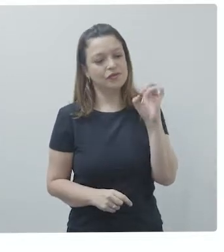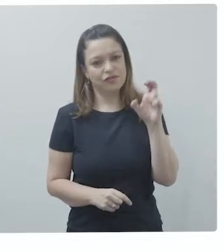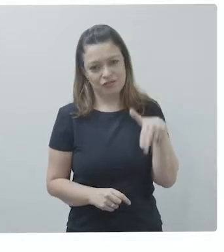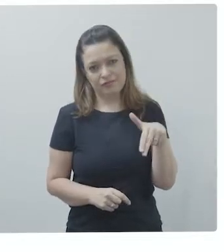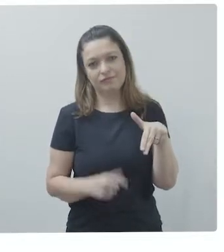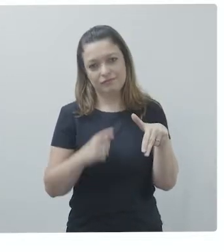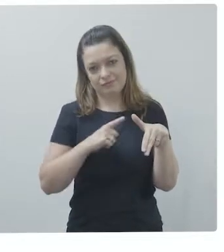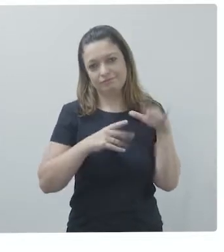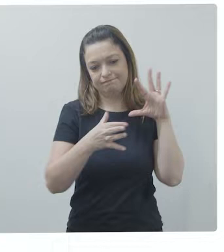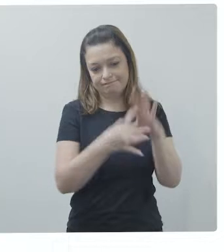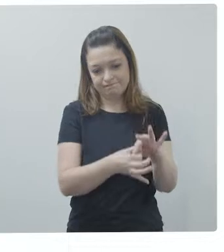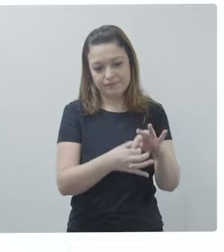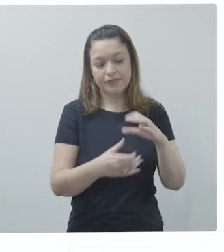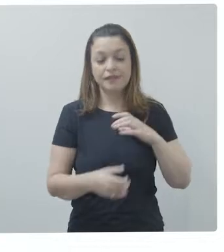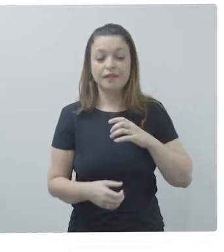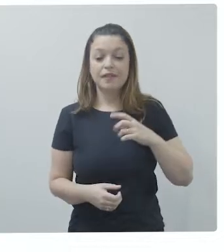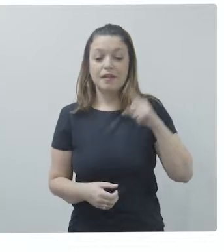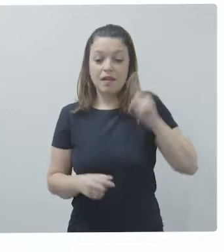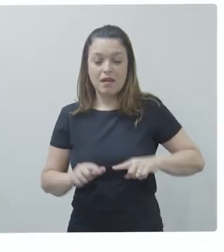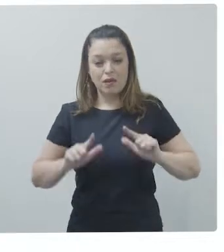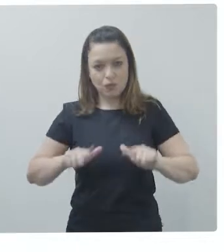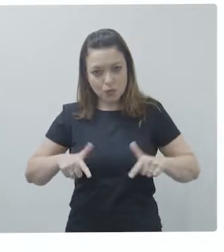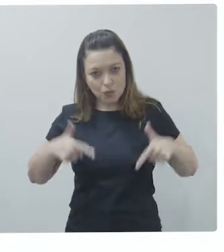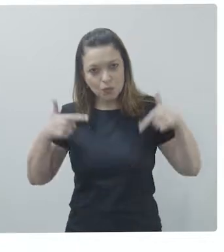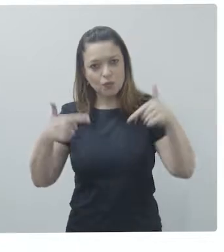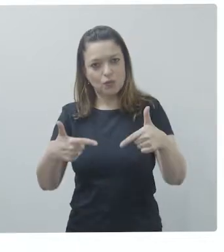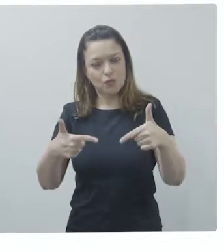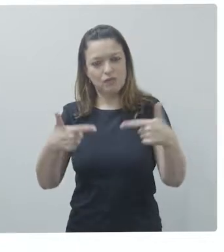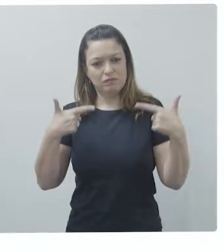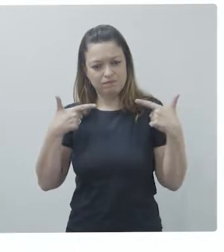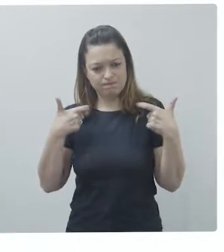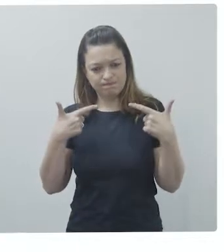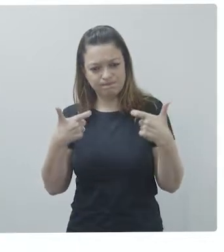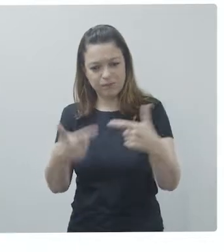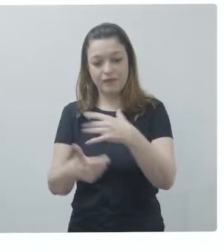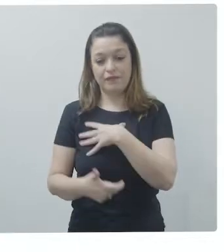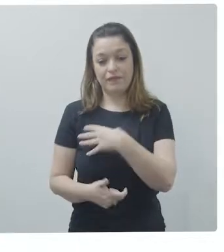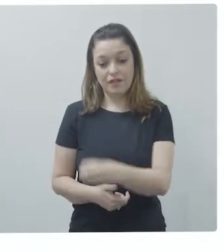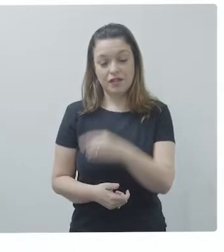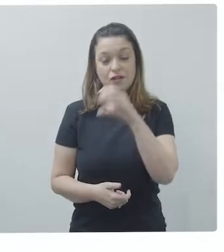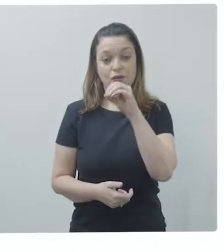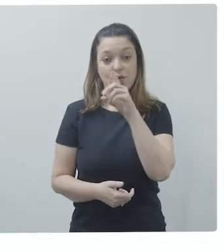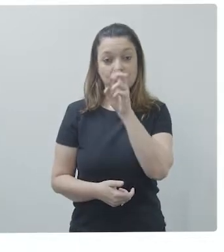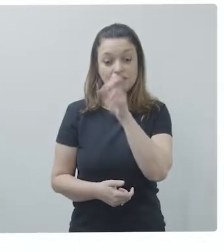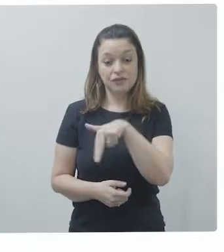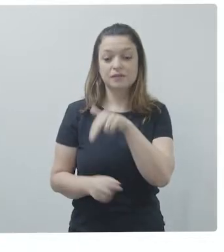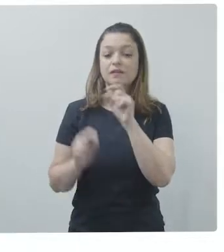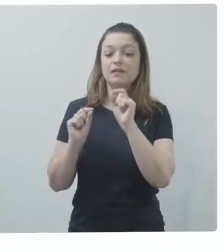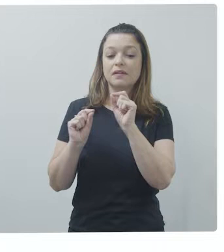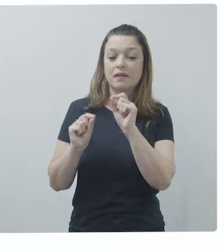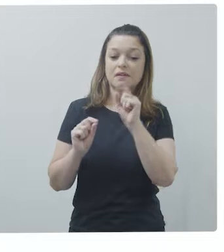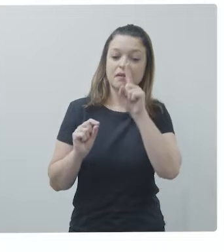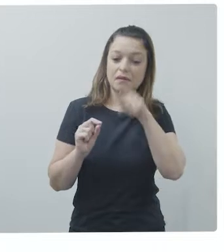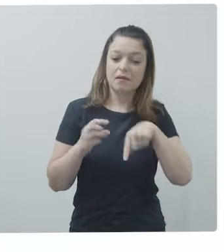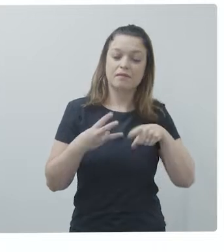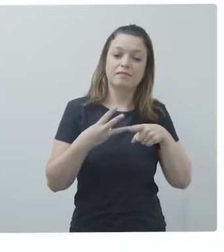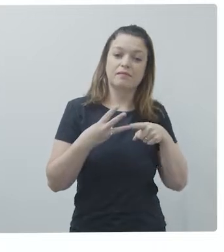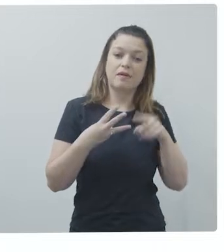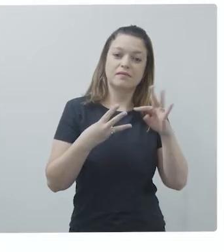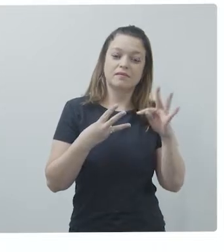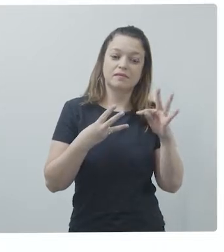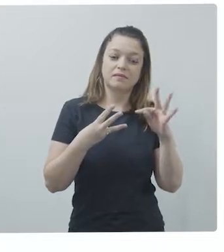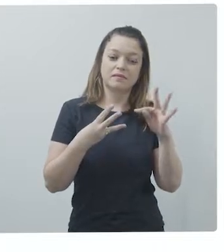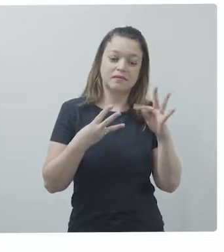Depois nós temos deus do combate e filho de Odin e Frigg. Então nós temos quem? O Tyr.